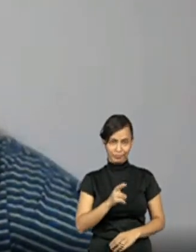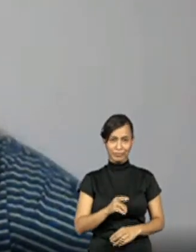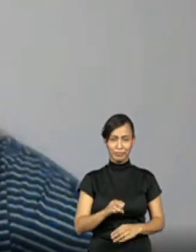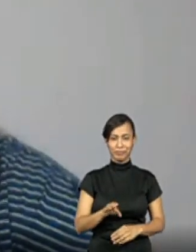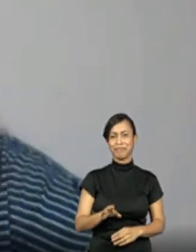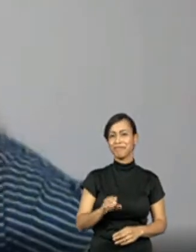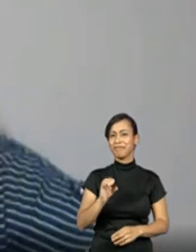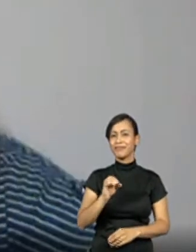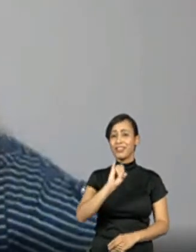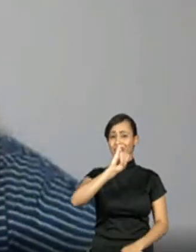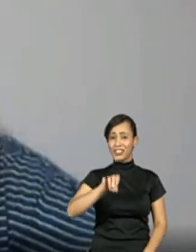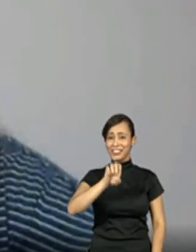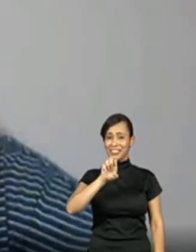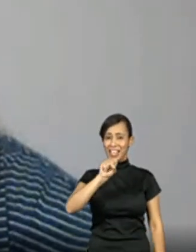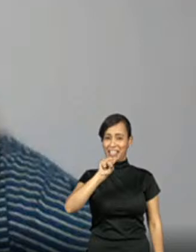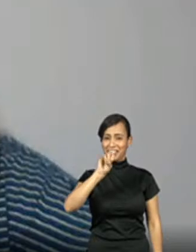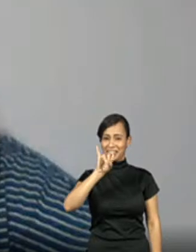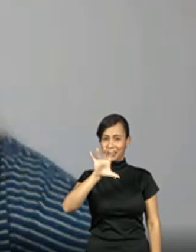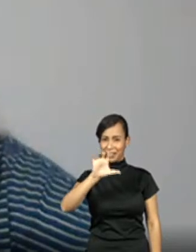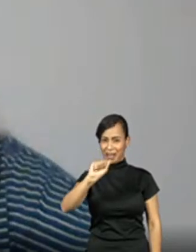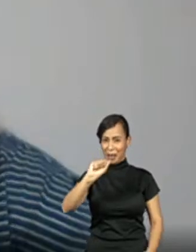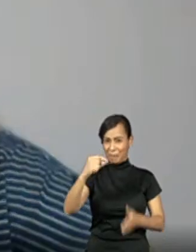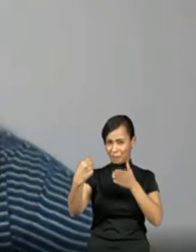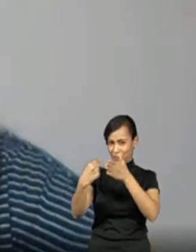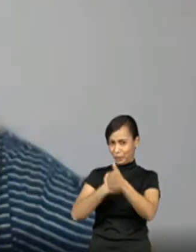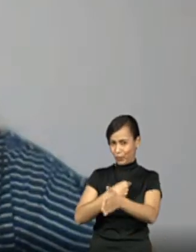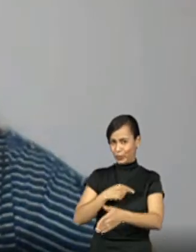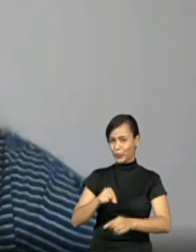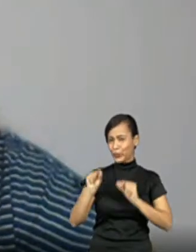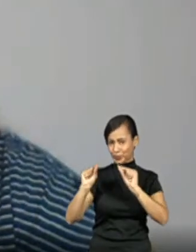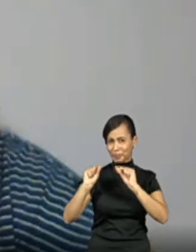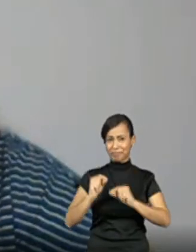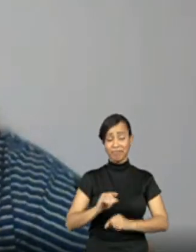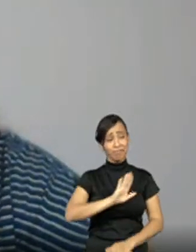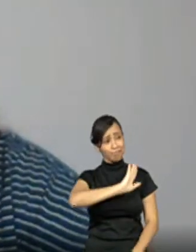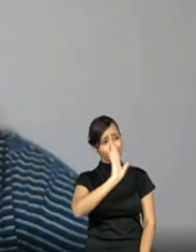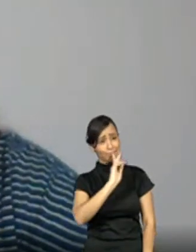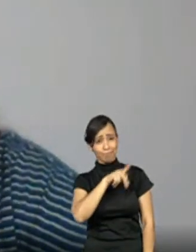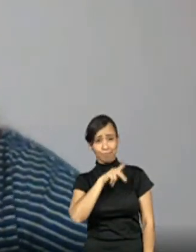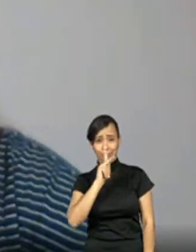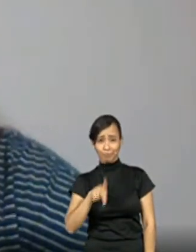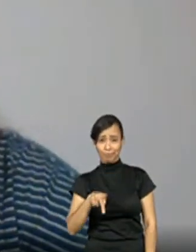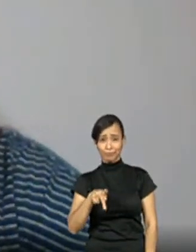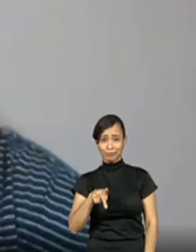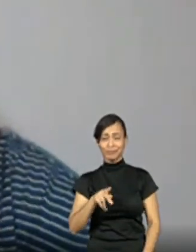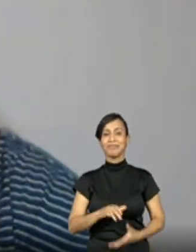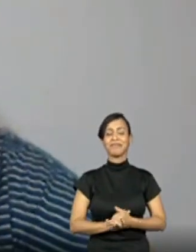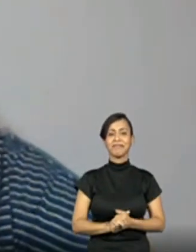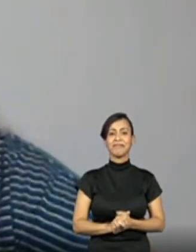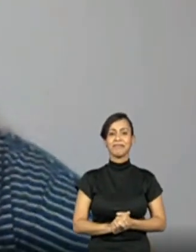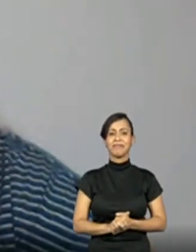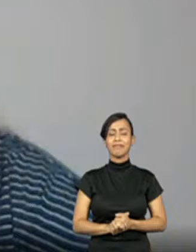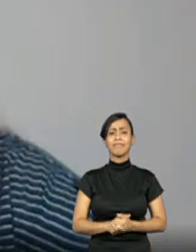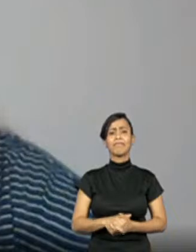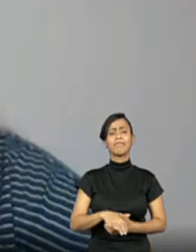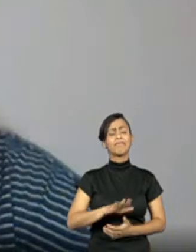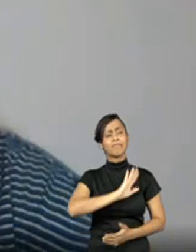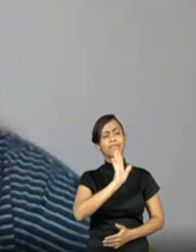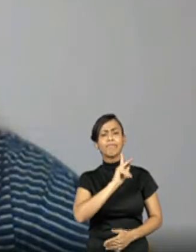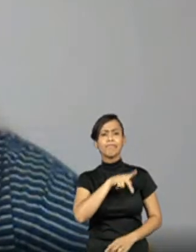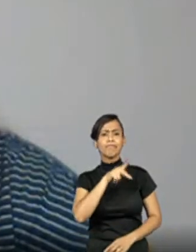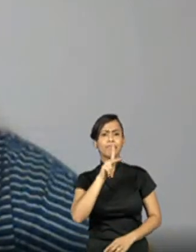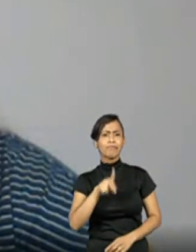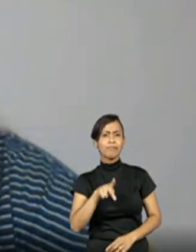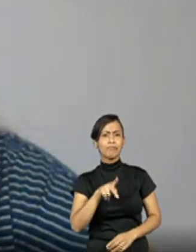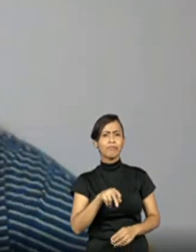Olá, Jéssica. Primeira pergunta é da Jéssica. Olá, professora. Jéssica Croco. Olá, professora.